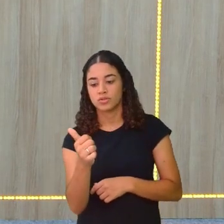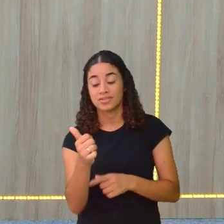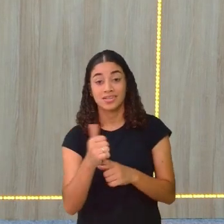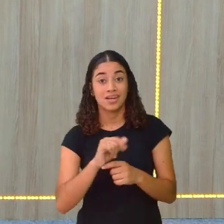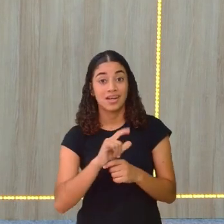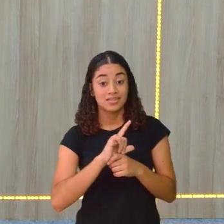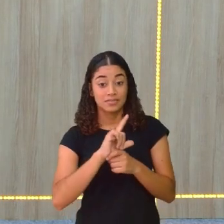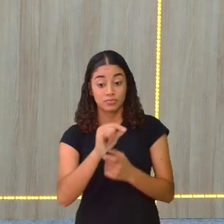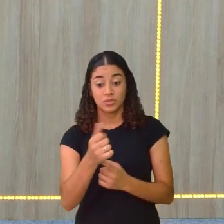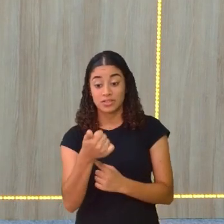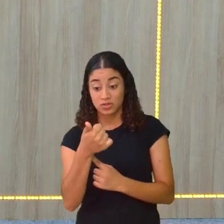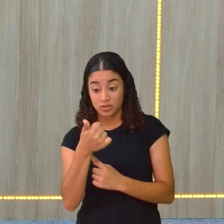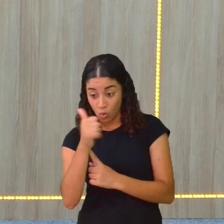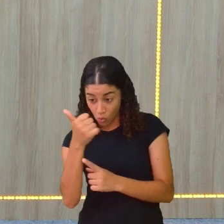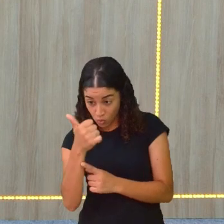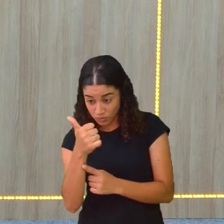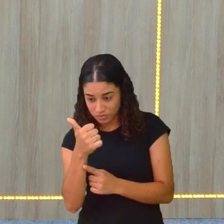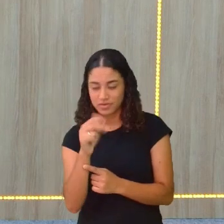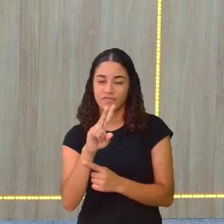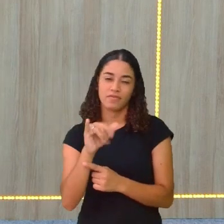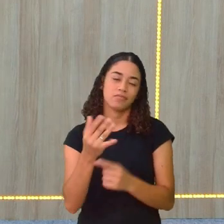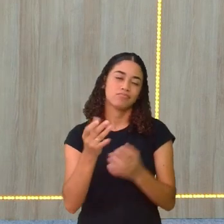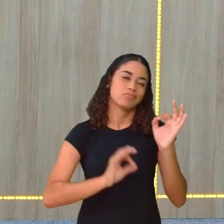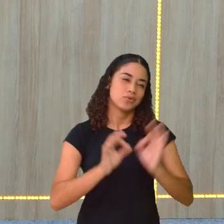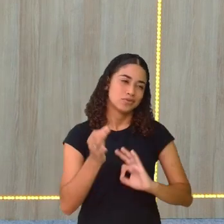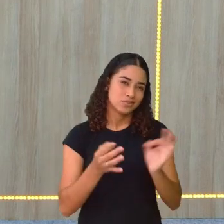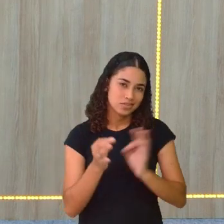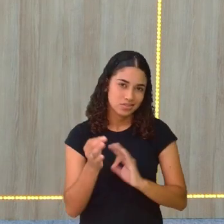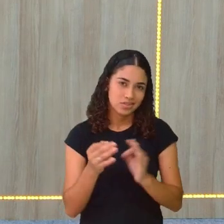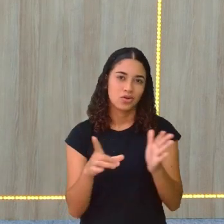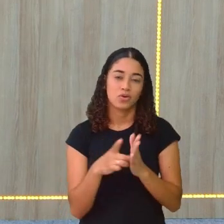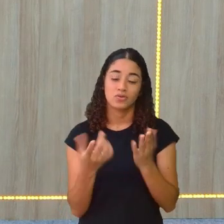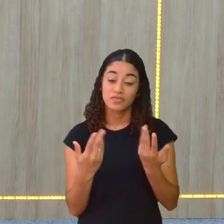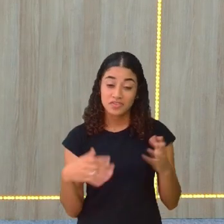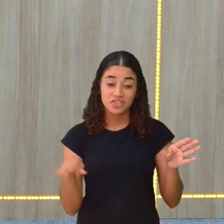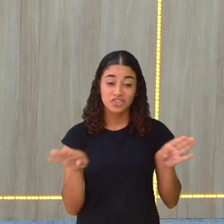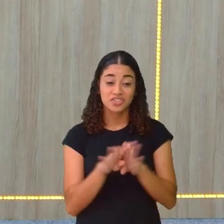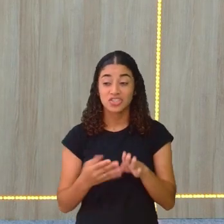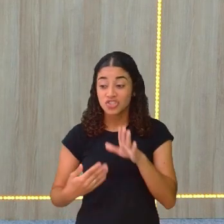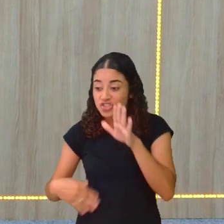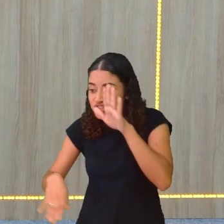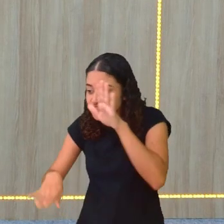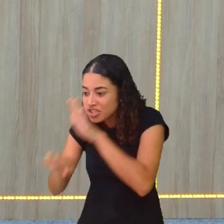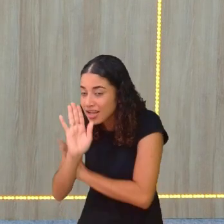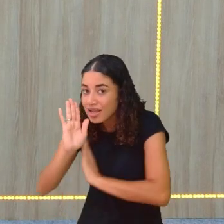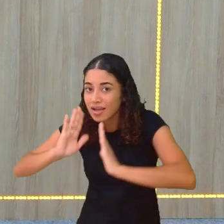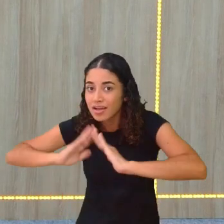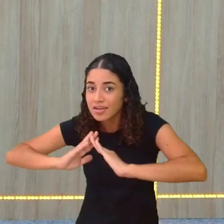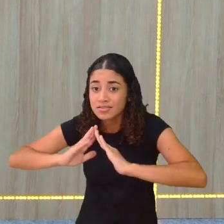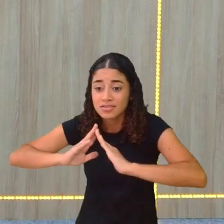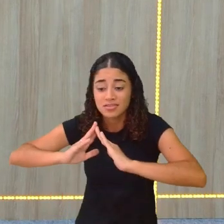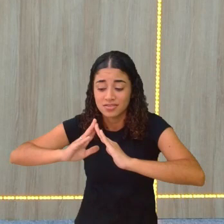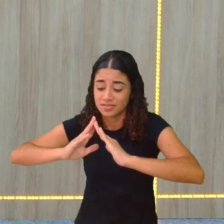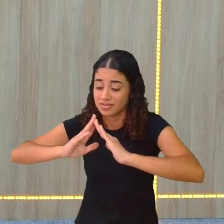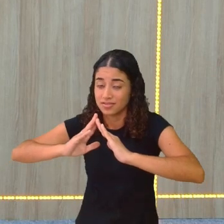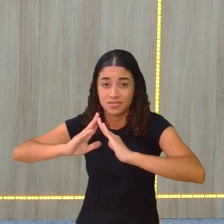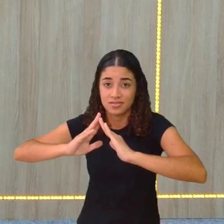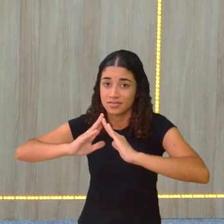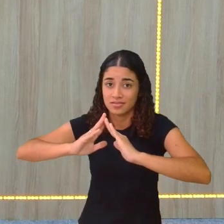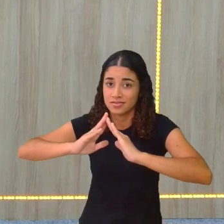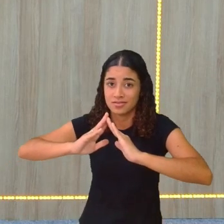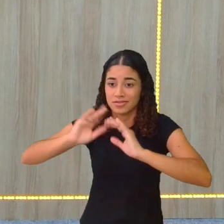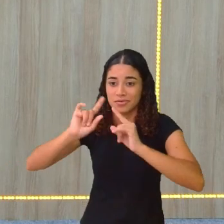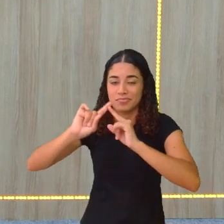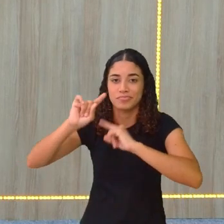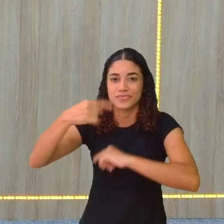11, ainda vai fechar a loja, aquela coisa, que saia, que chega em casa, se brincar já chegou no outro